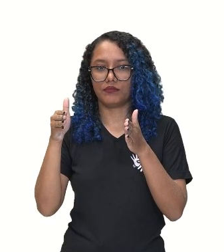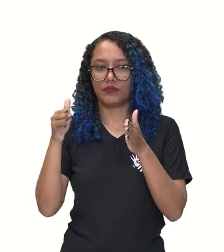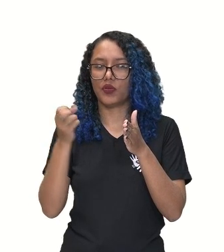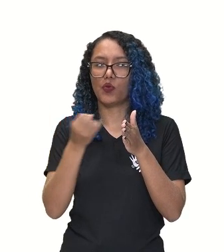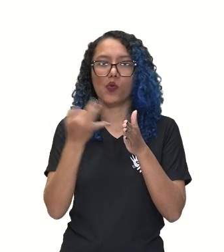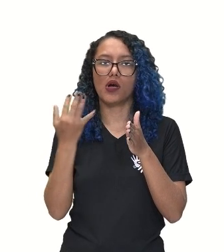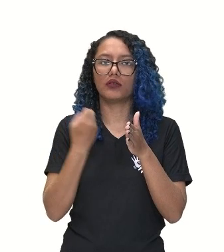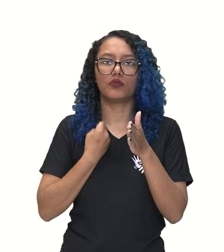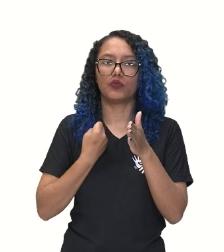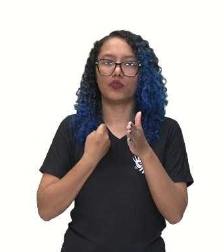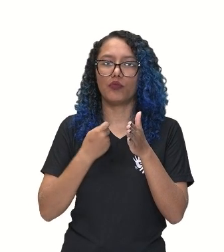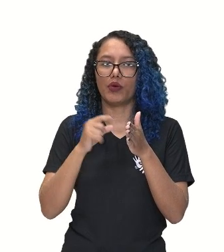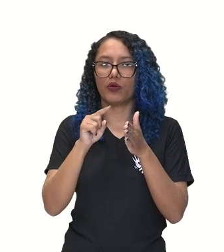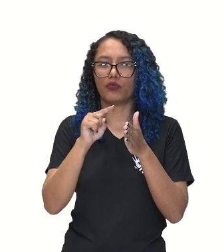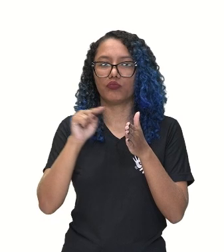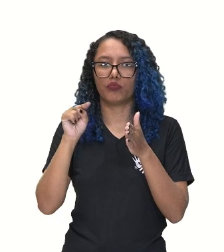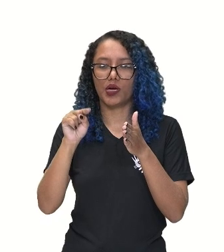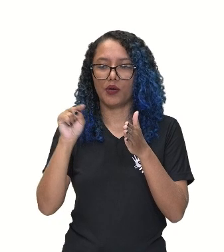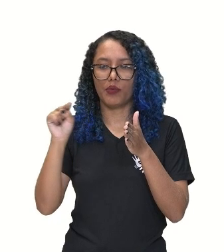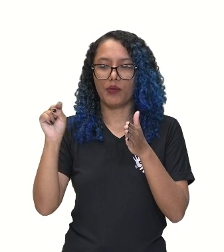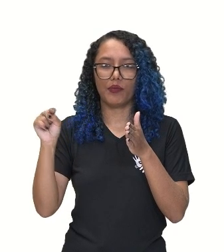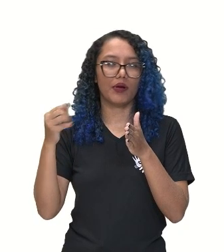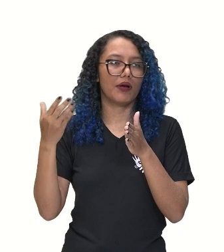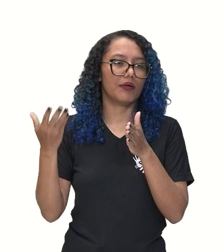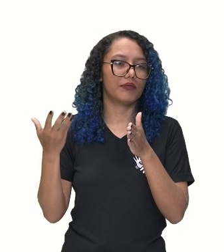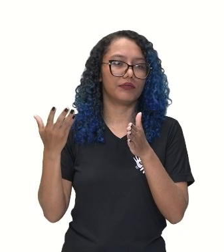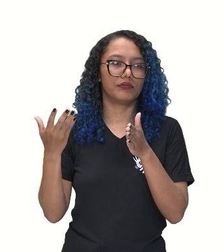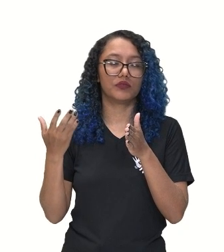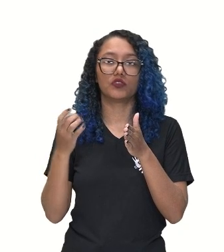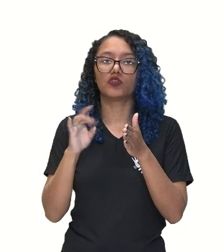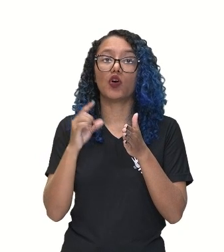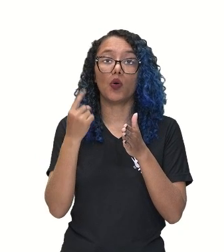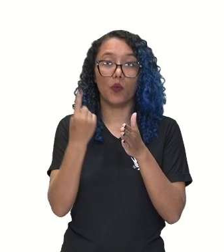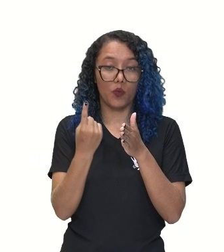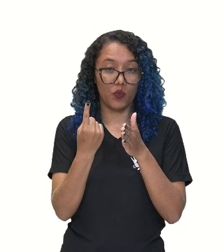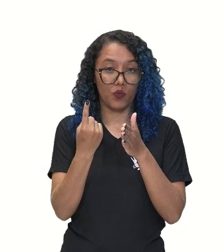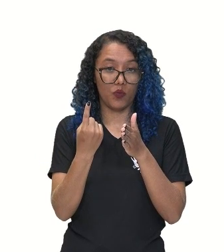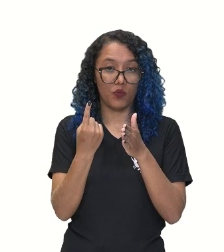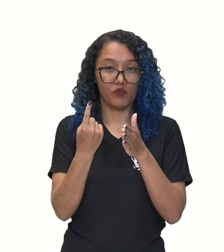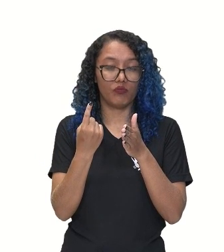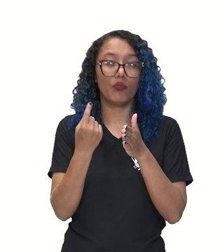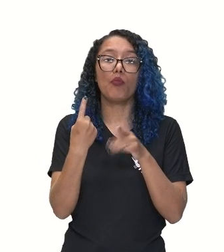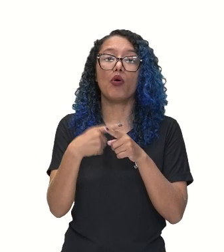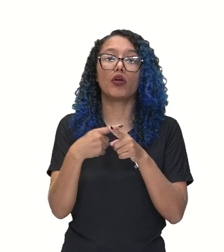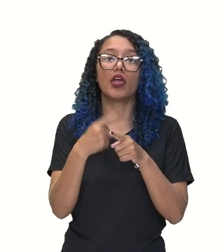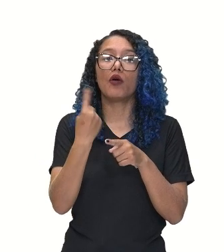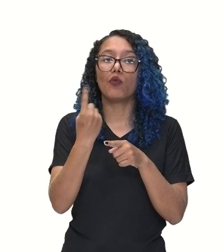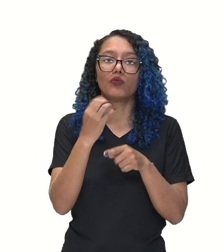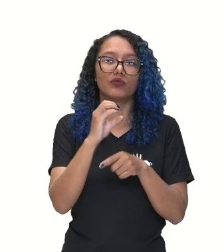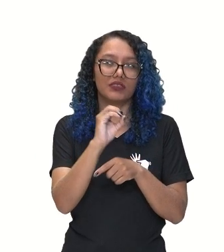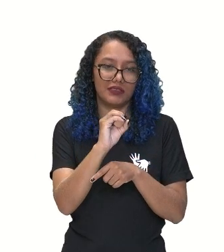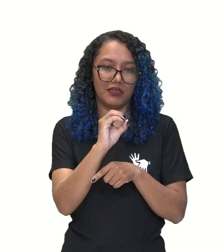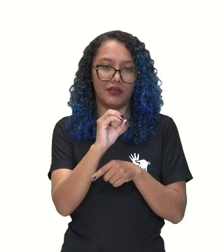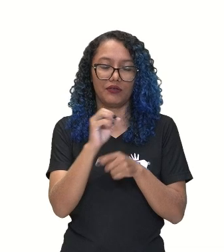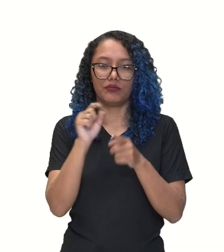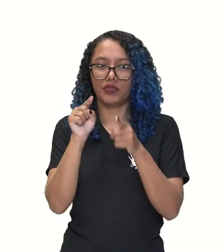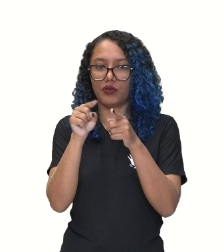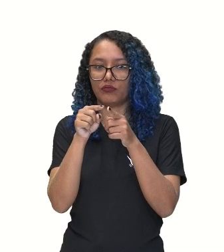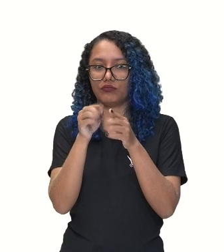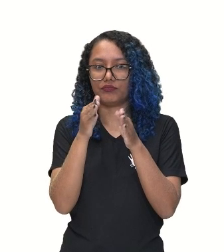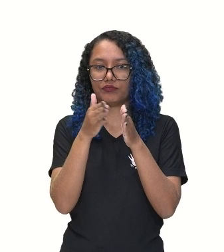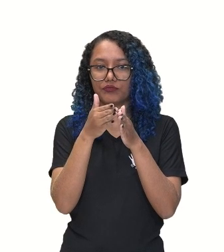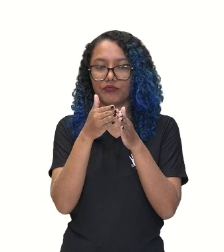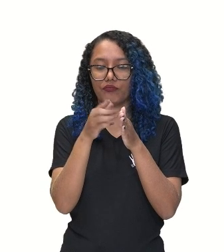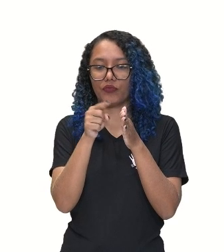vírgula. Se eu tenho um 0, um número ficará após a vírgula. Então, começando a contagem, 1, aí